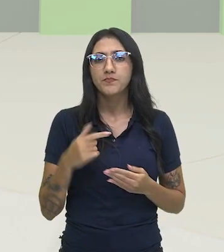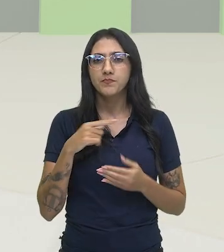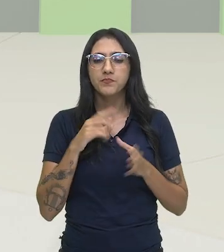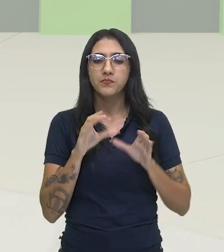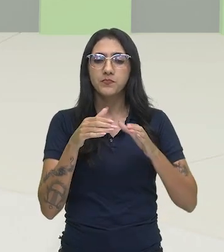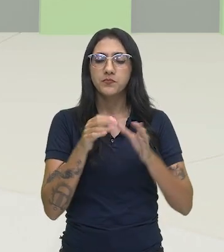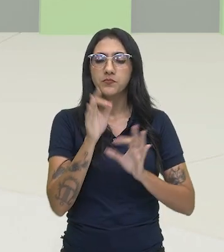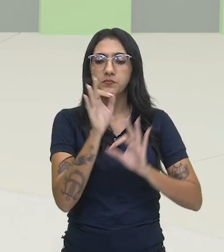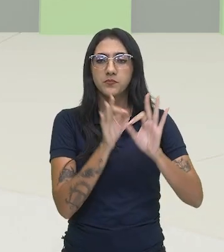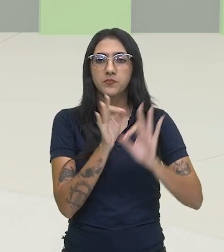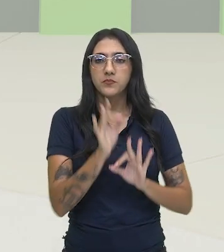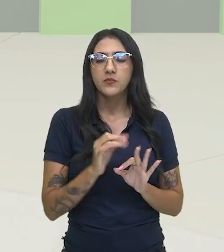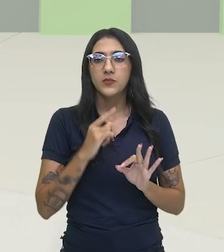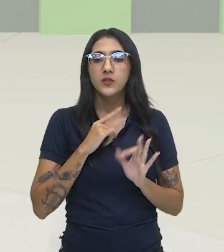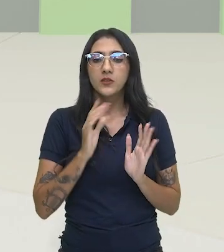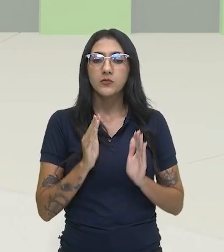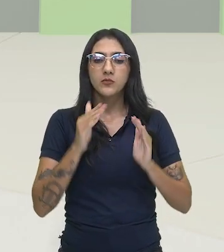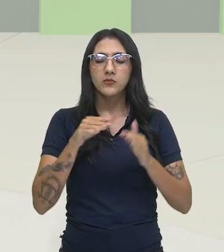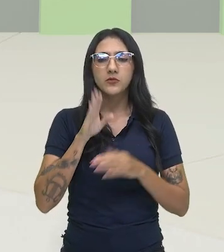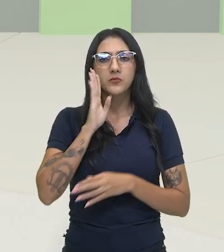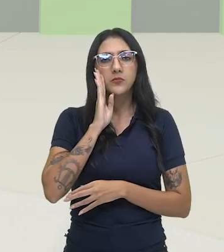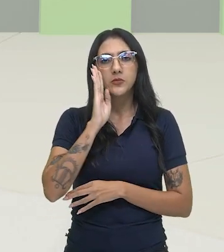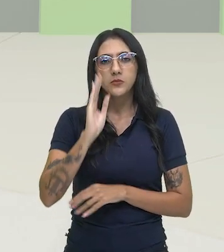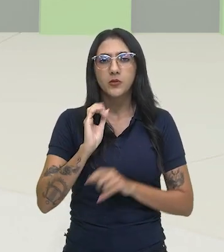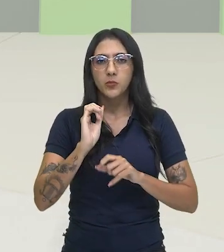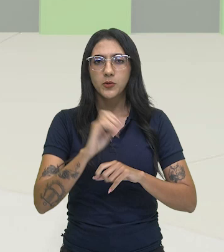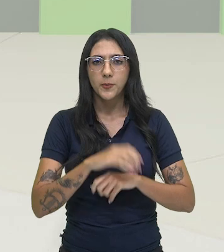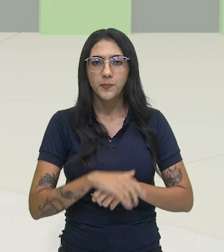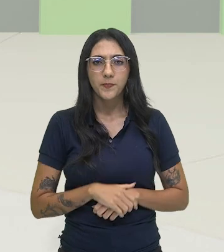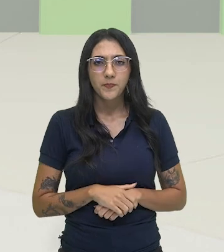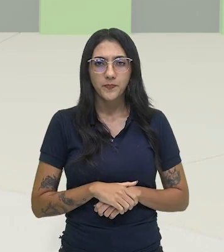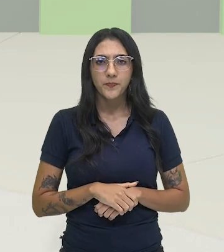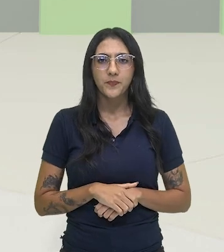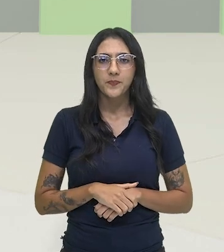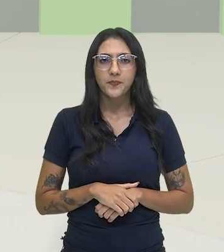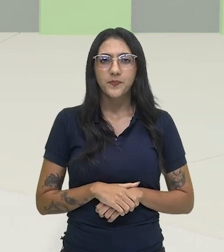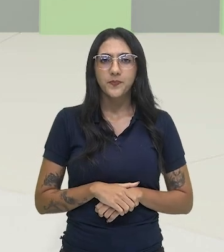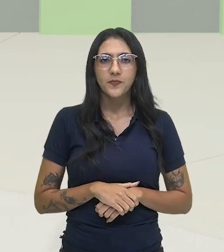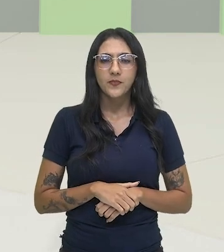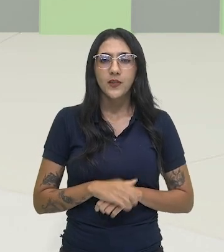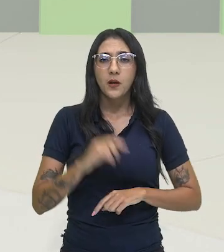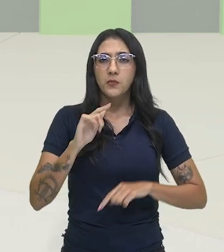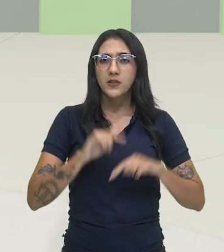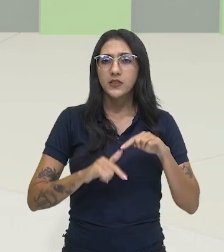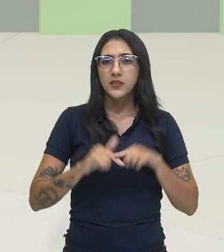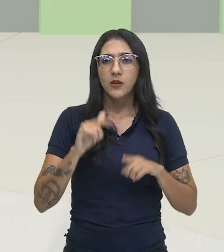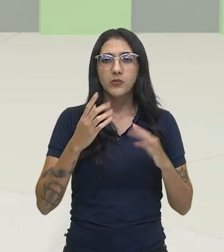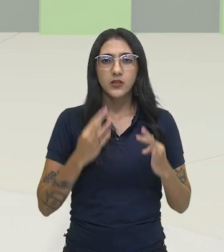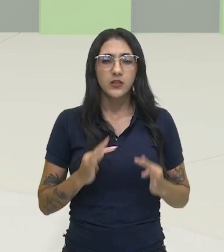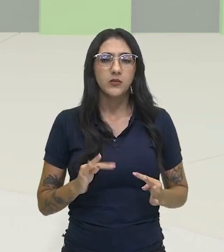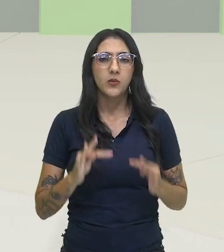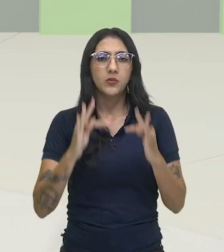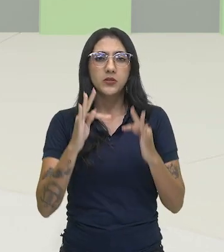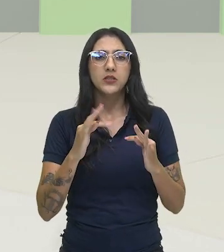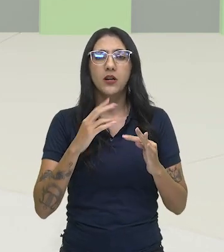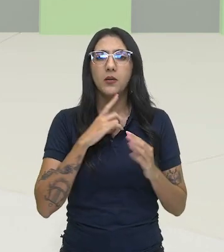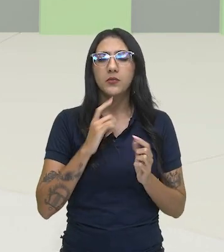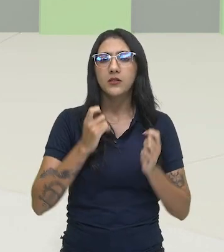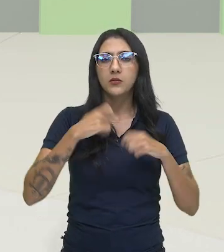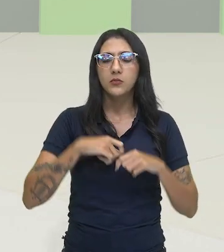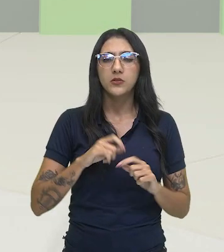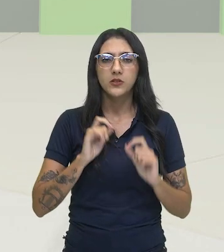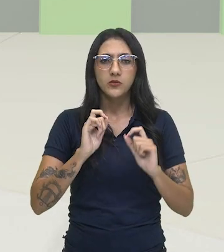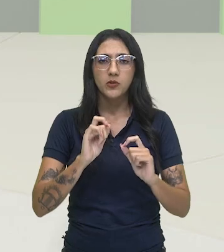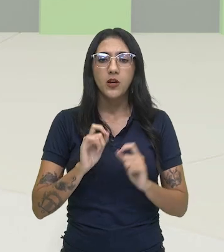organizada que tem como principal objetivo a desconstrução da tecnologia para que ela possa